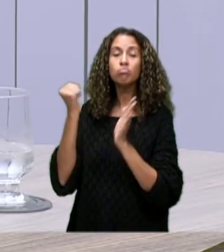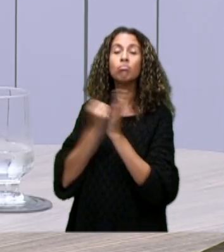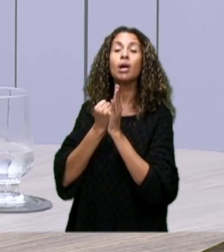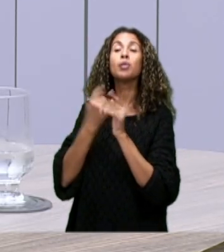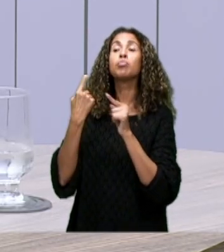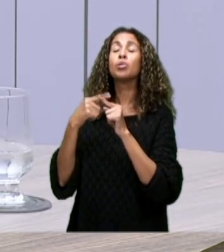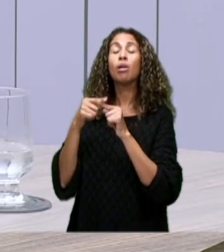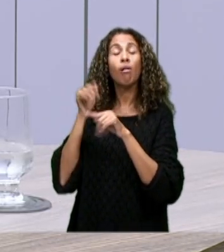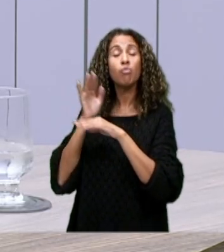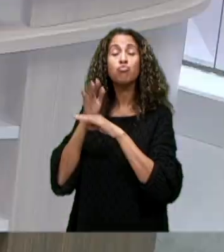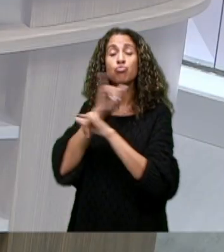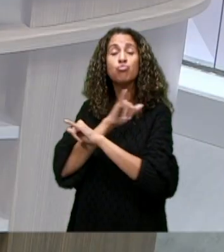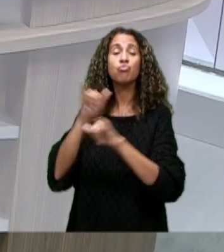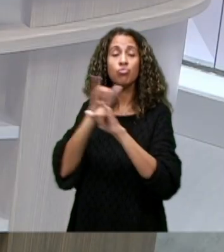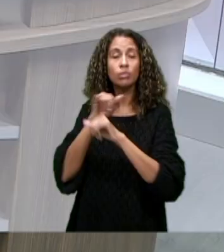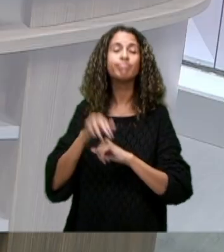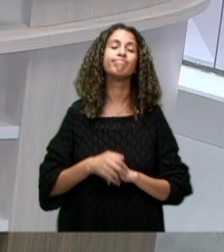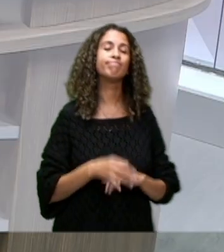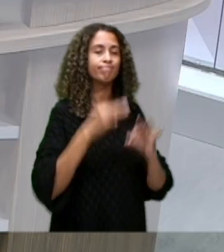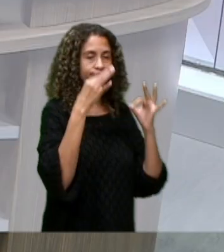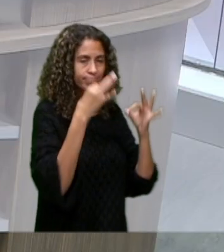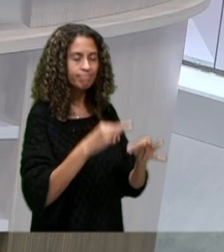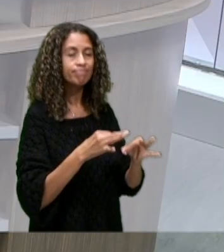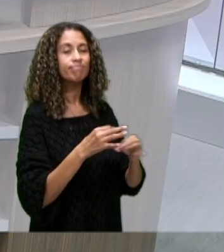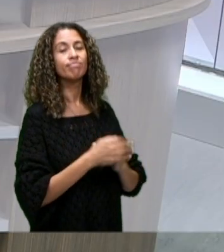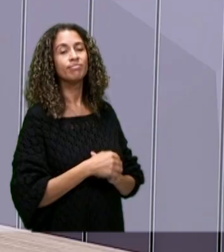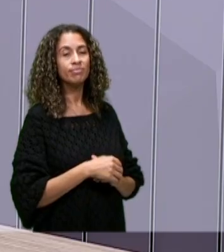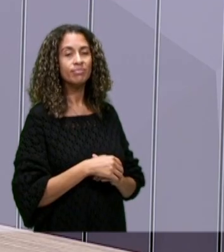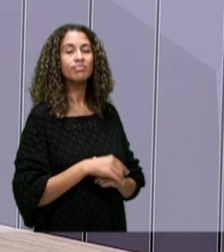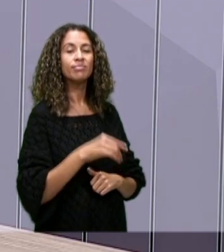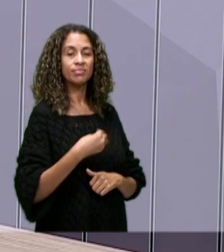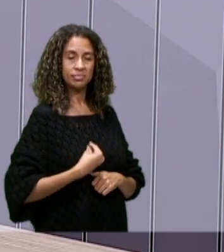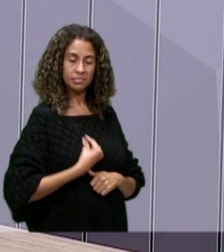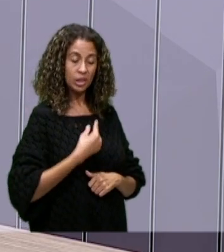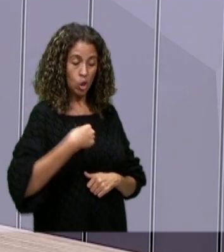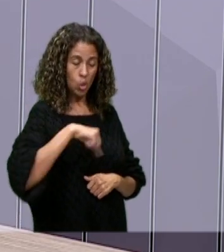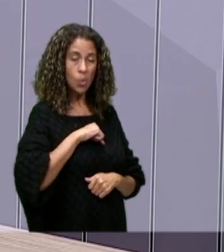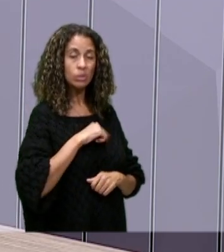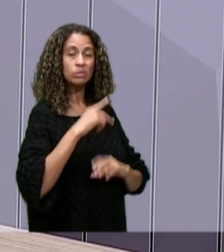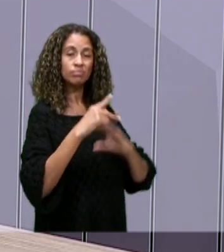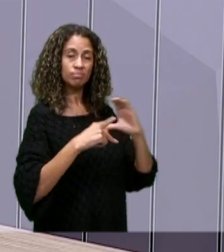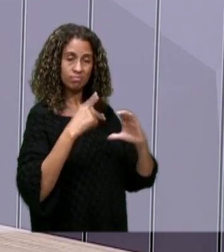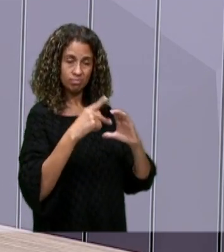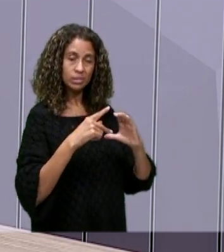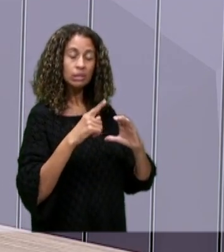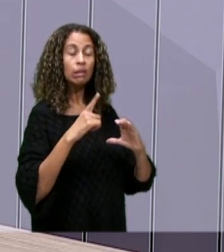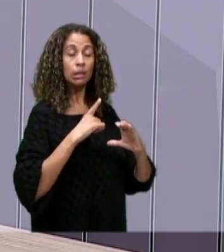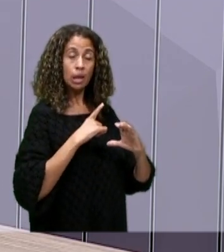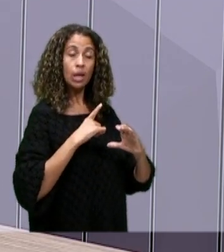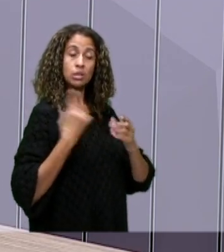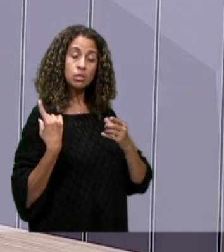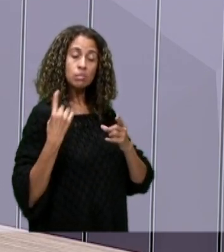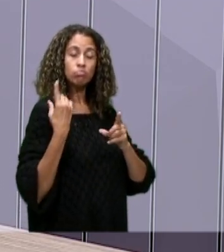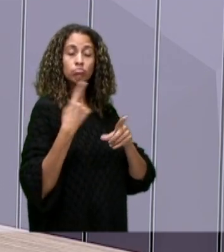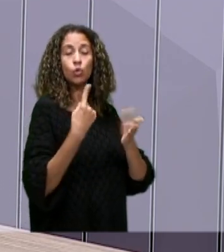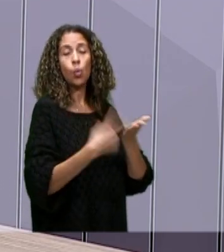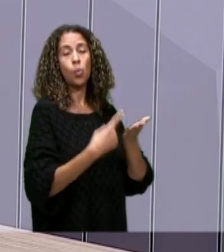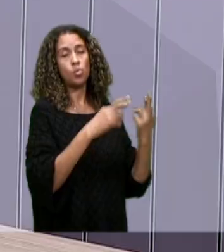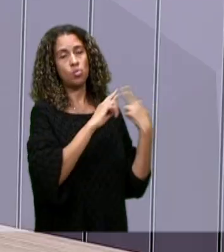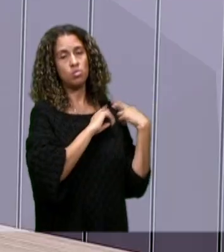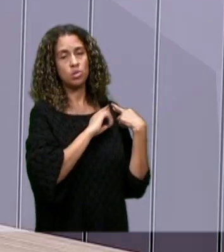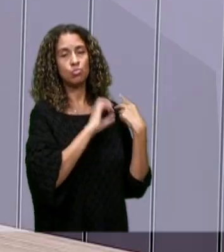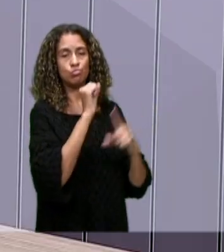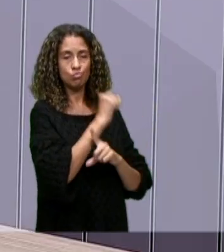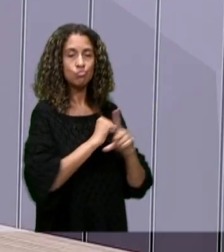Para divulgar, ajudar. Com certeza. E aqui, a TV Câmara também tem essa parte social que é muito importante,